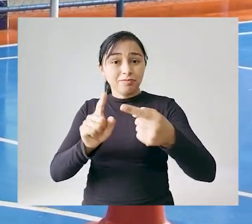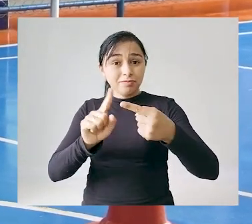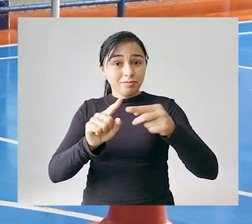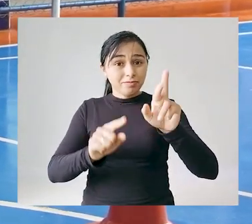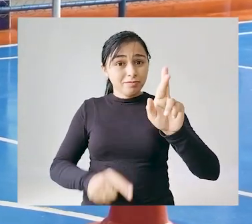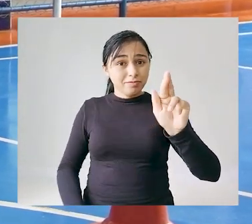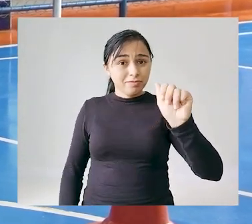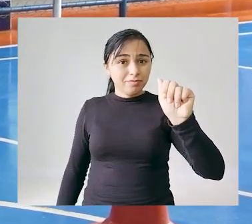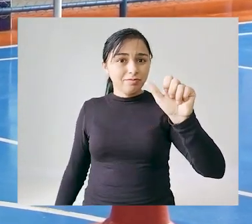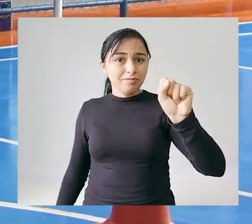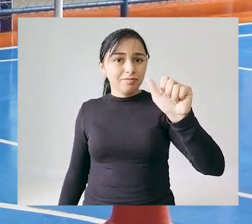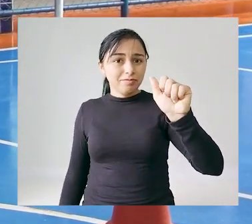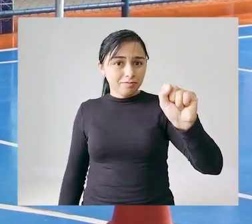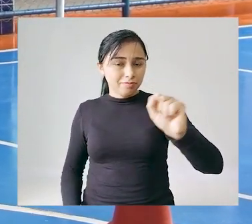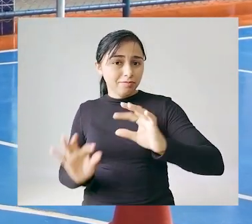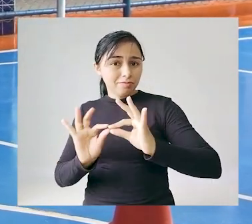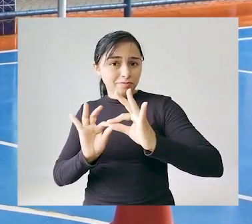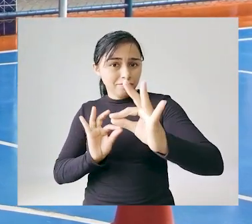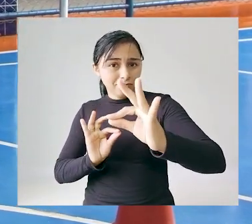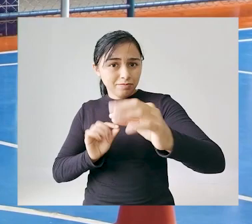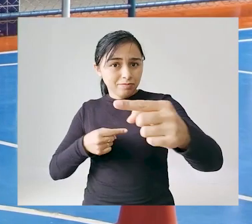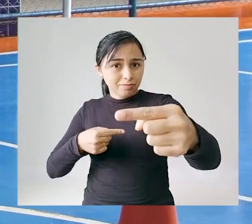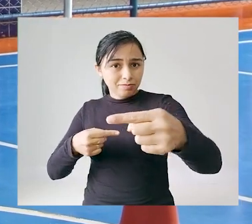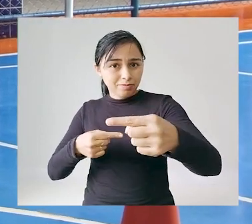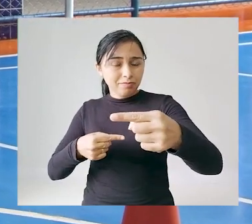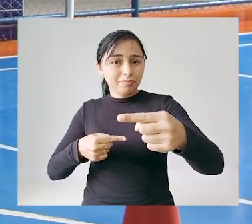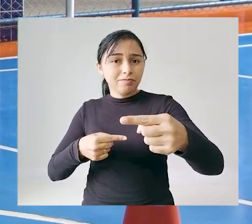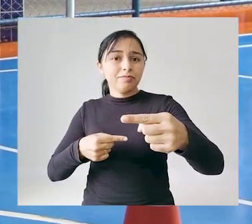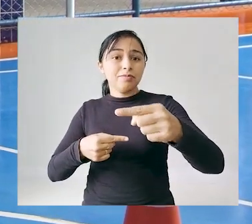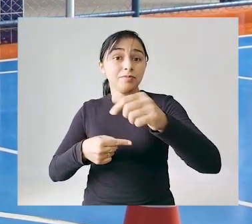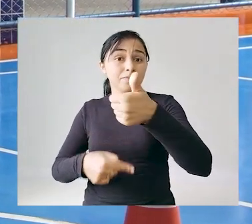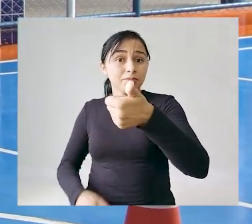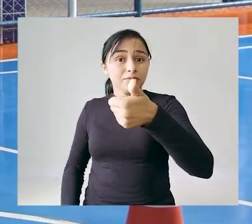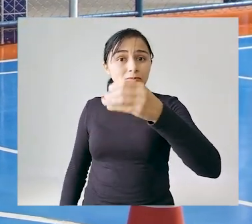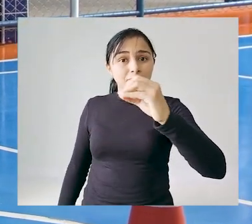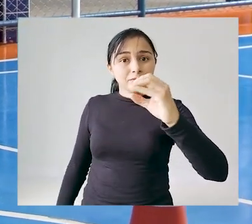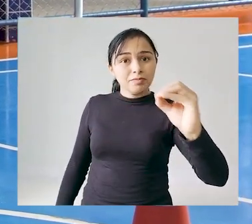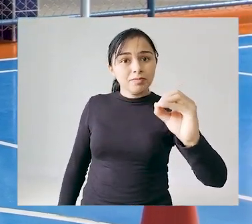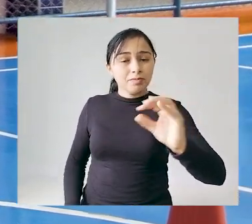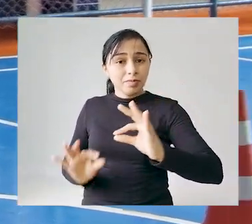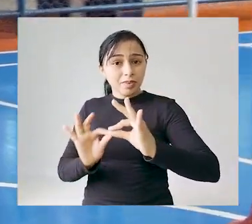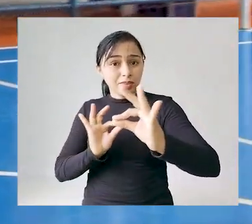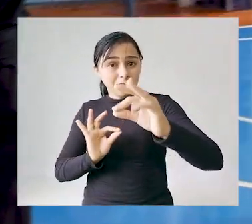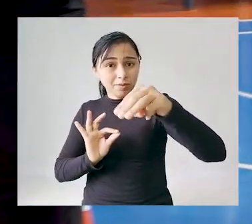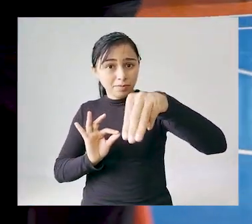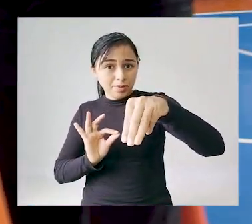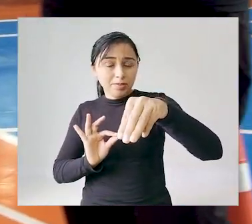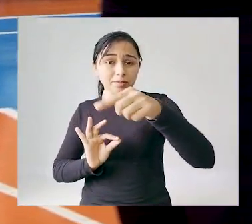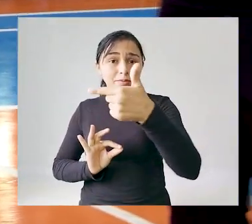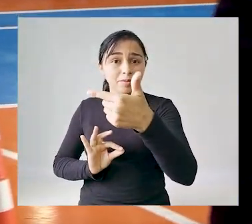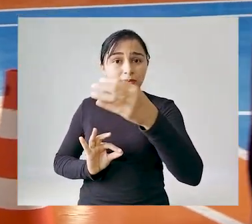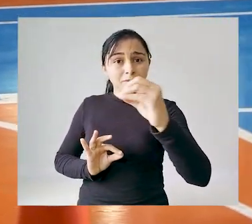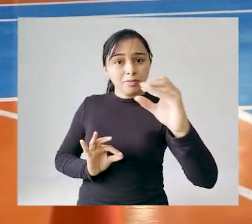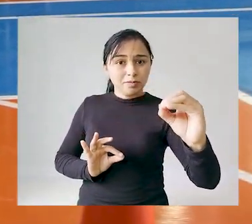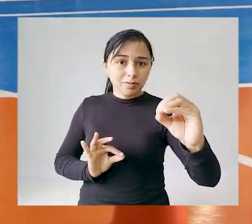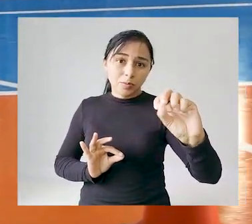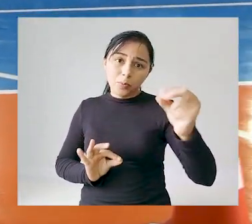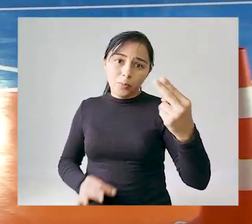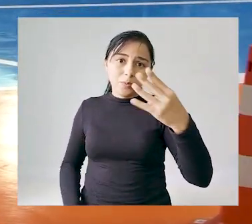de 100 metros, 200 metros e 400 metros, aonde elas apresentam partidas